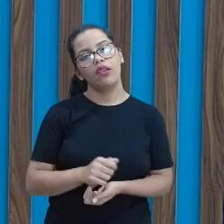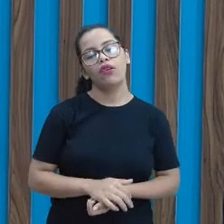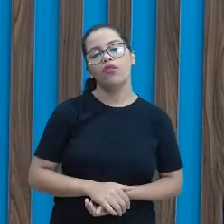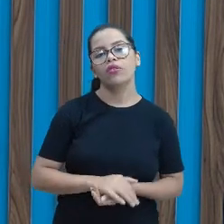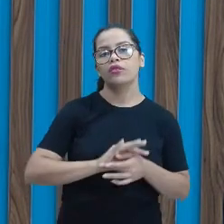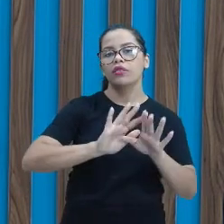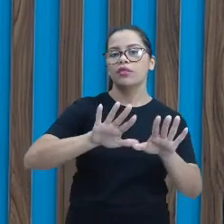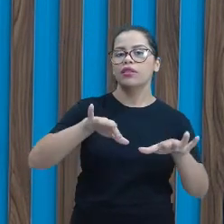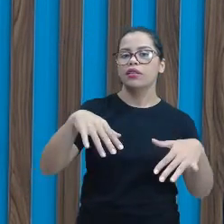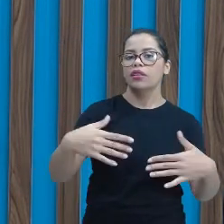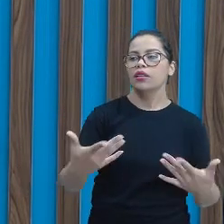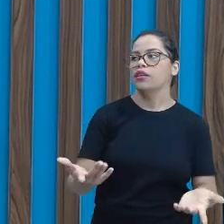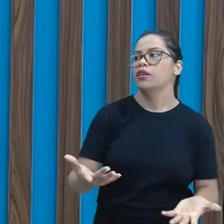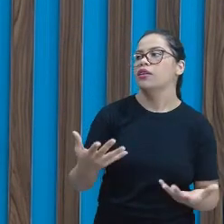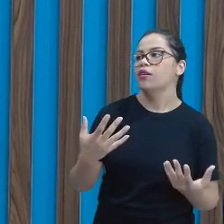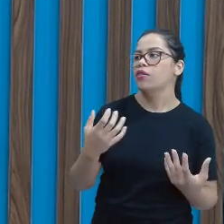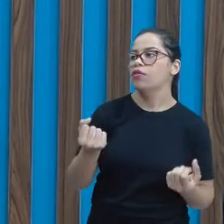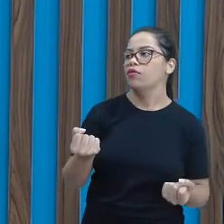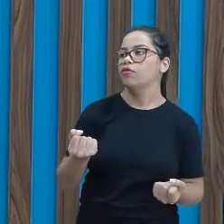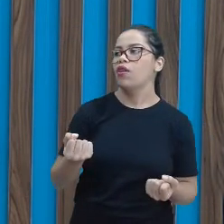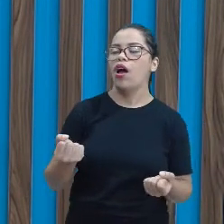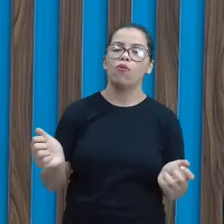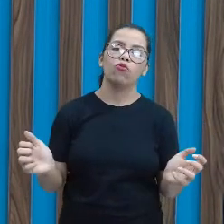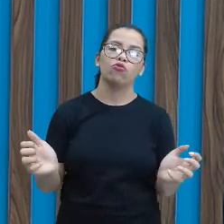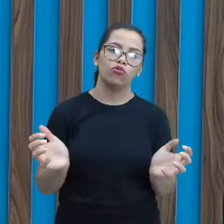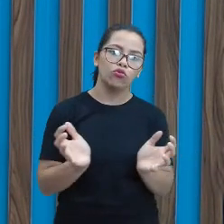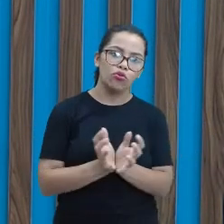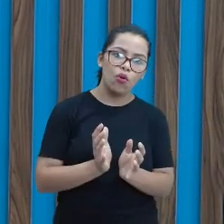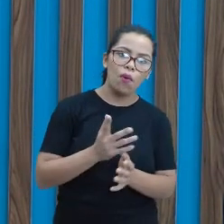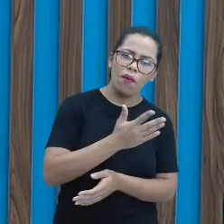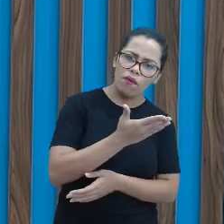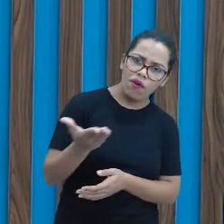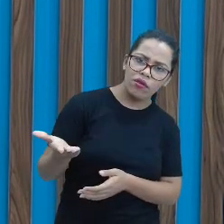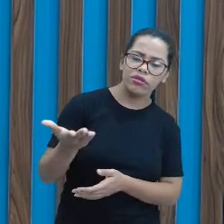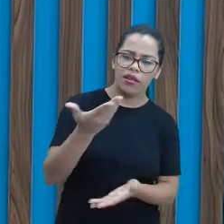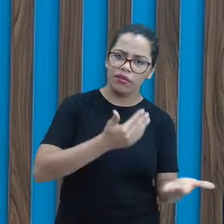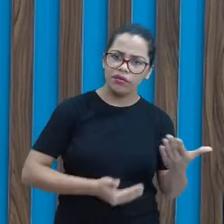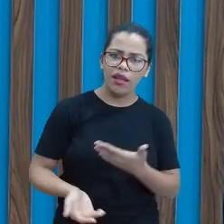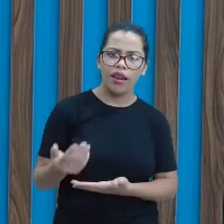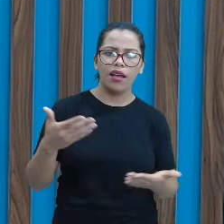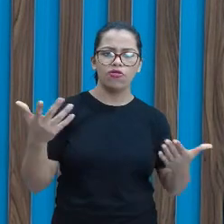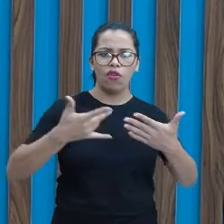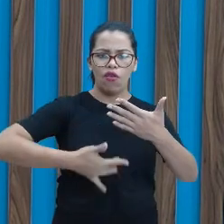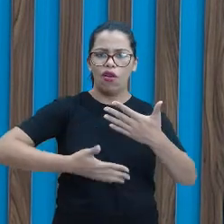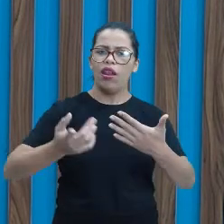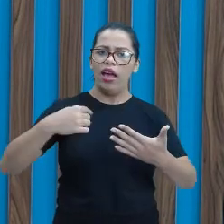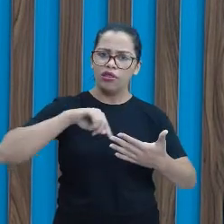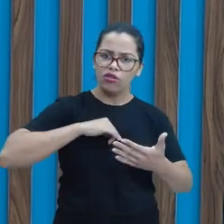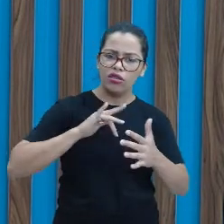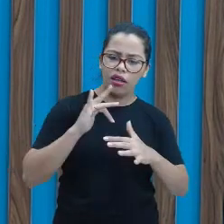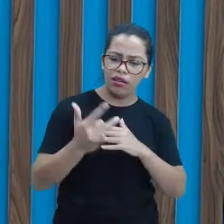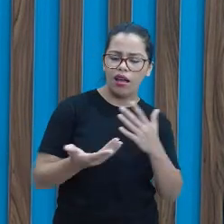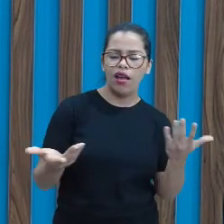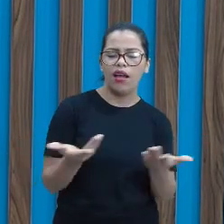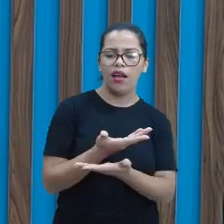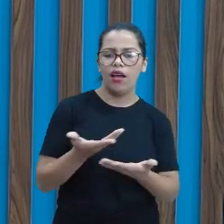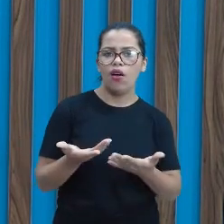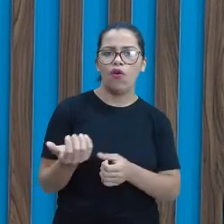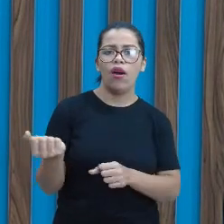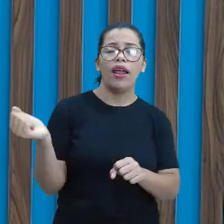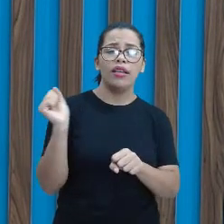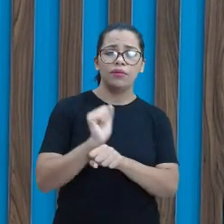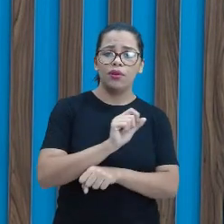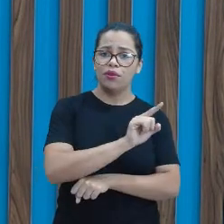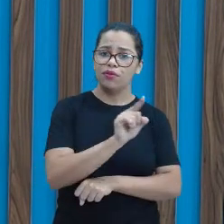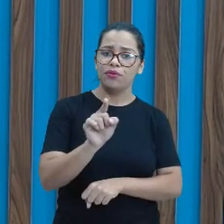ótimo. Então, vamos lá, pessoal, interagir aqui no chat, tá? Estamos aqui conectados, esperando